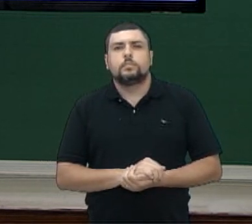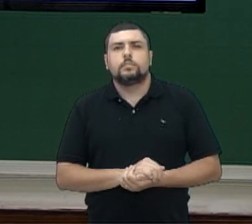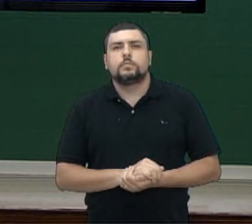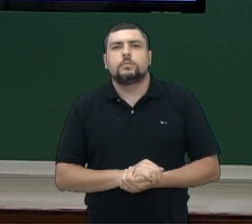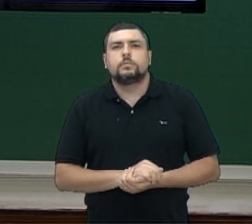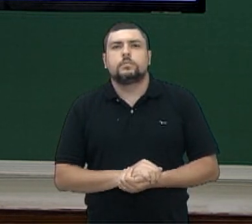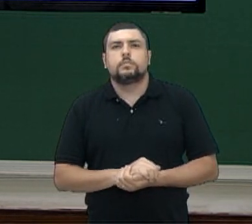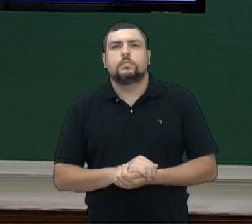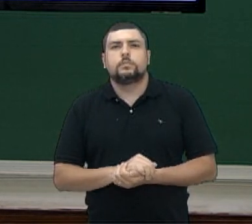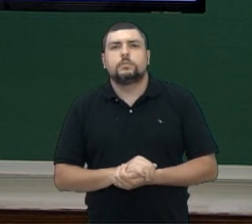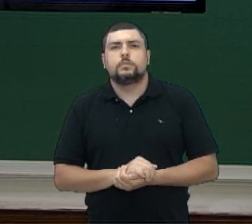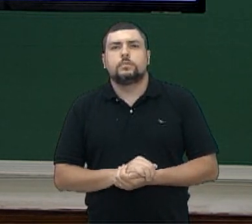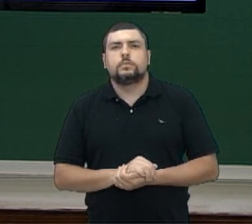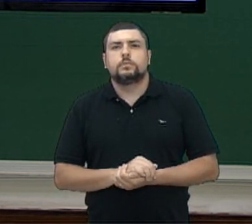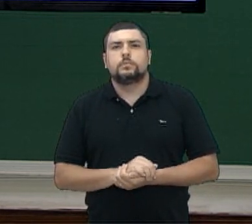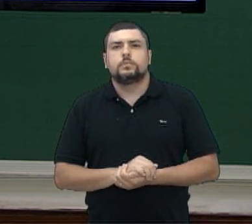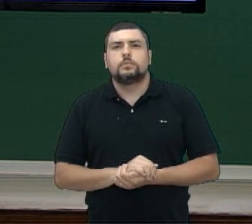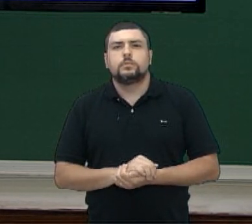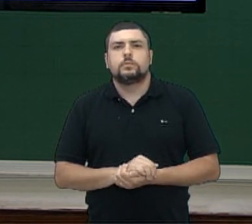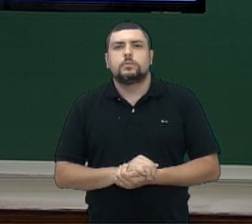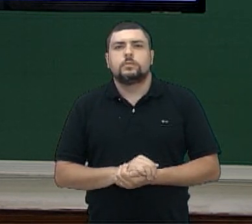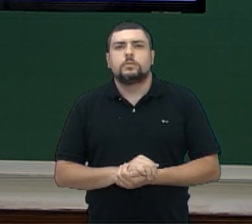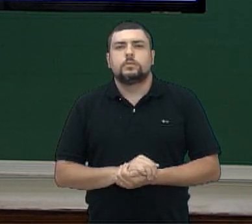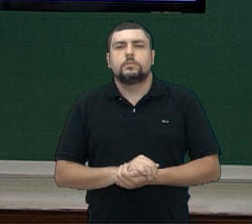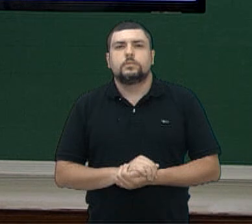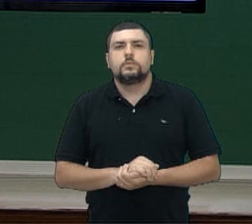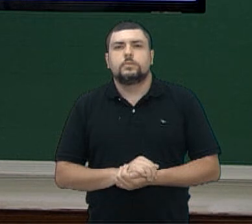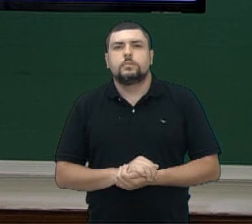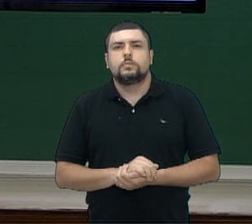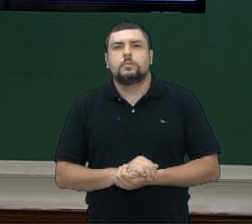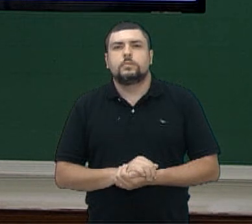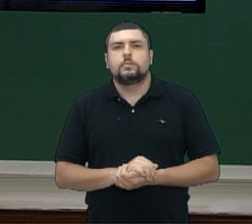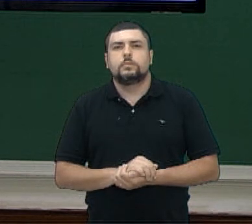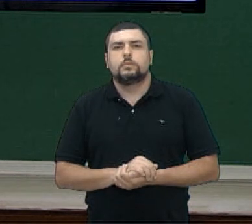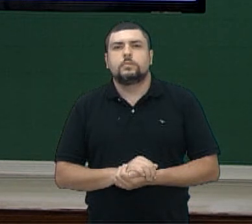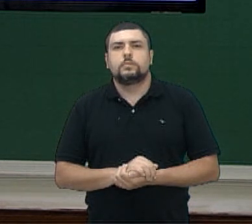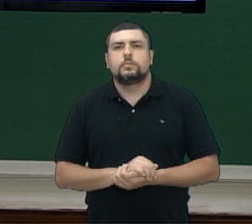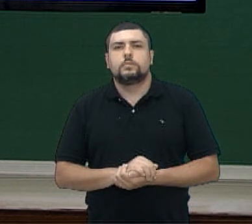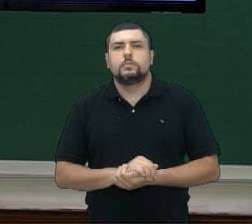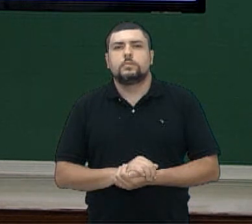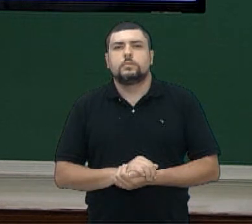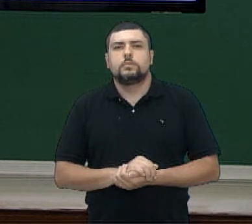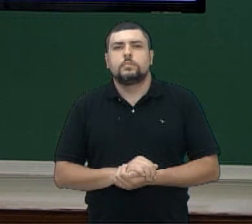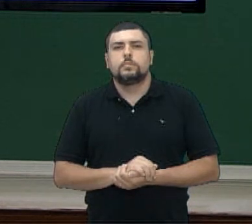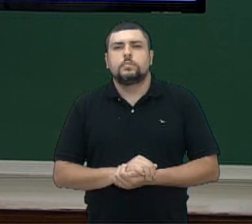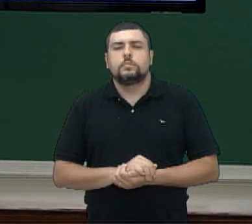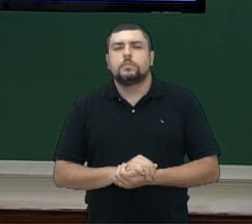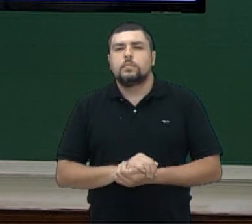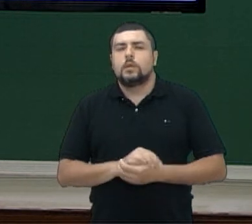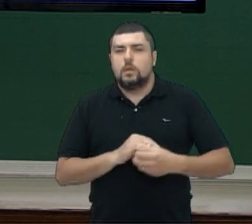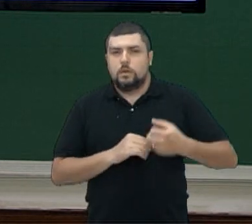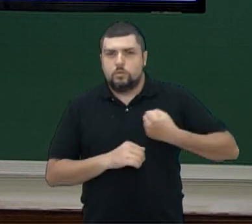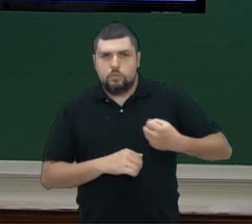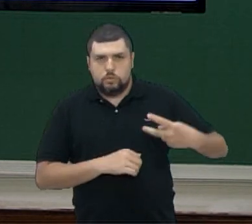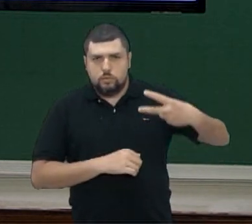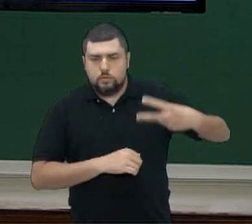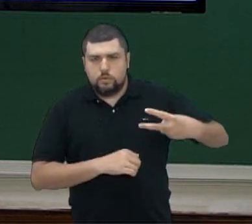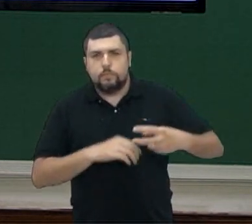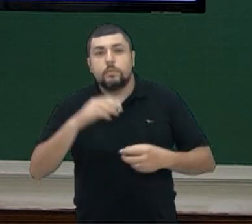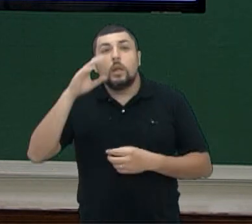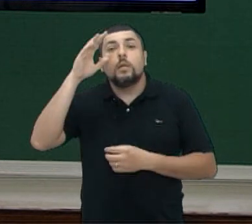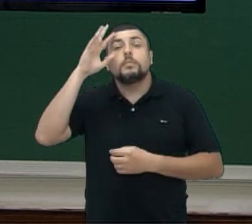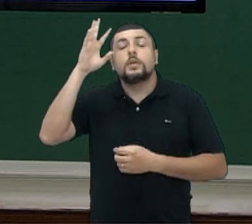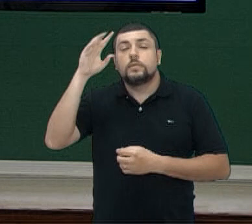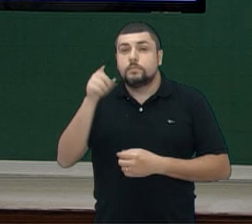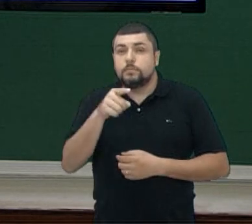Your friend is eating a hamburger. What would you do to get a piece? Imagine a seguinte situação, você está